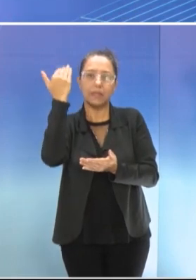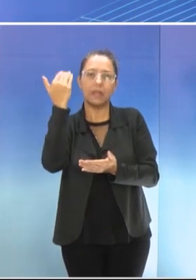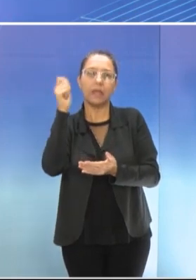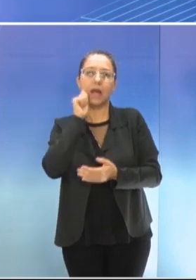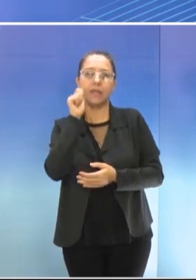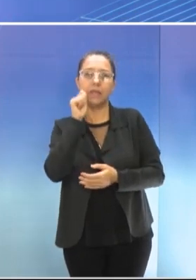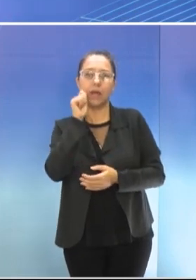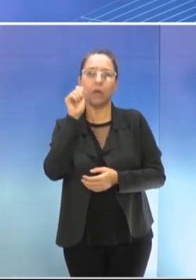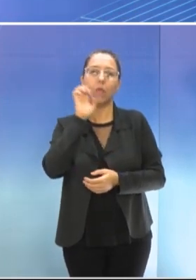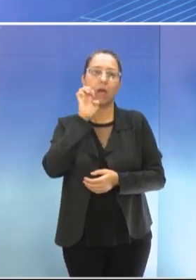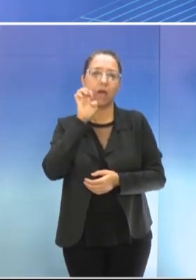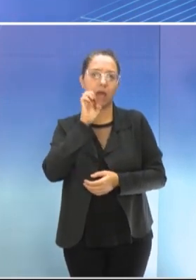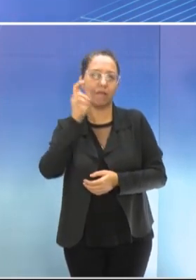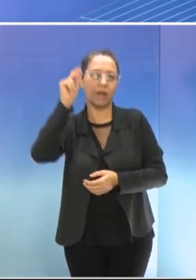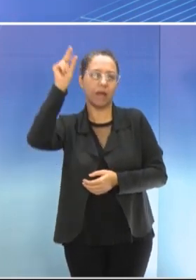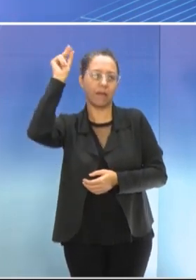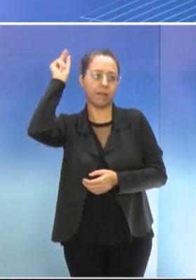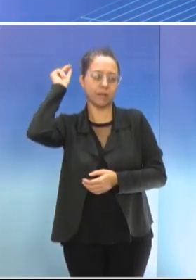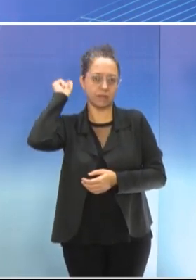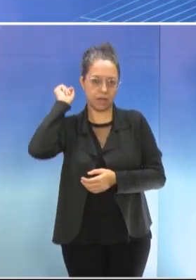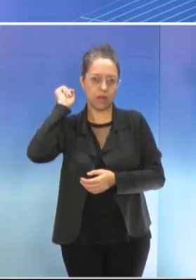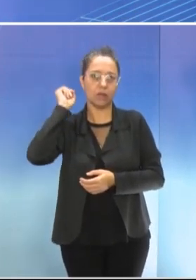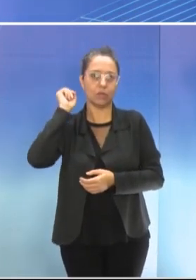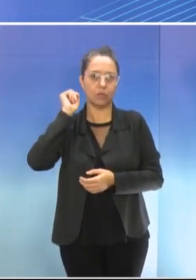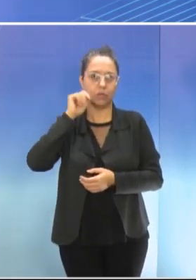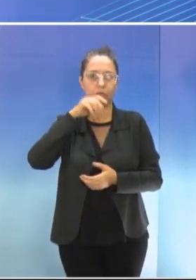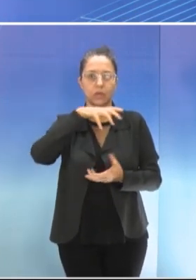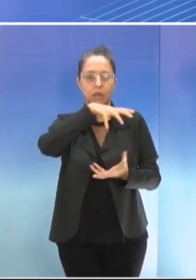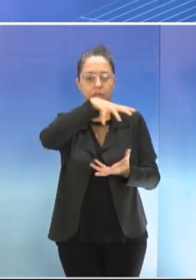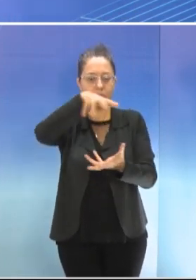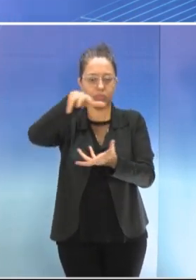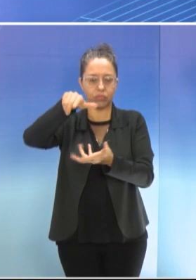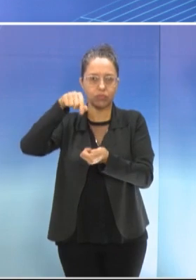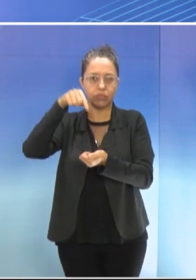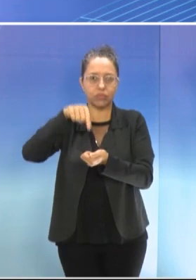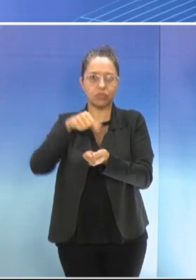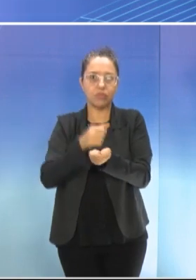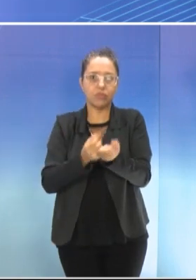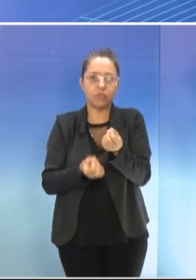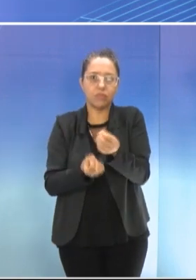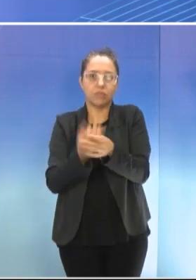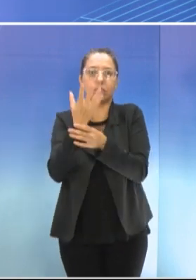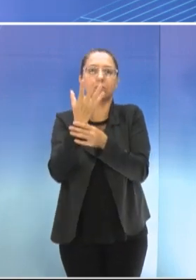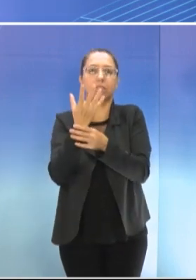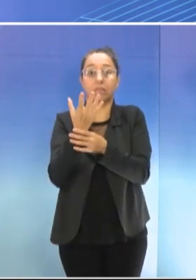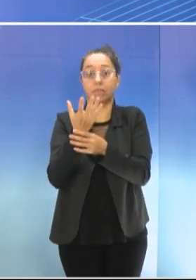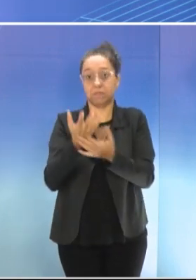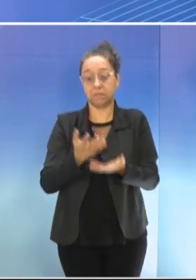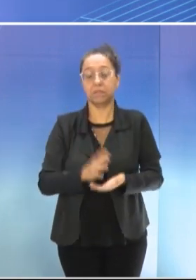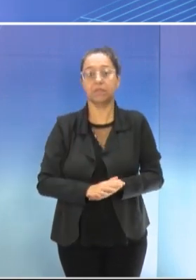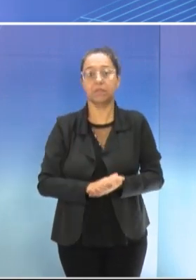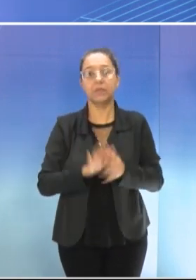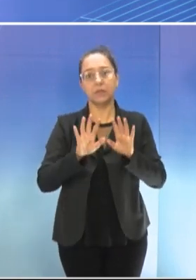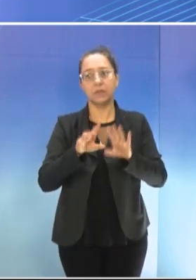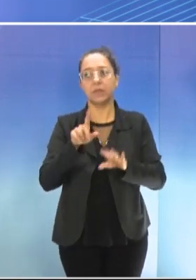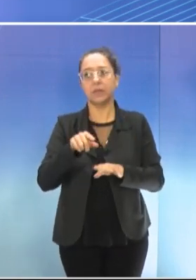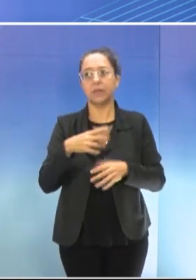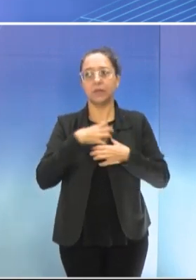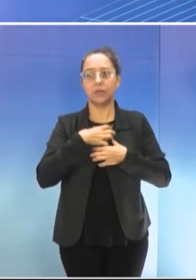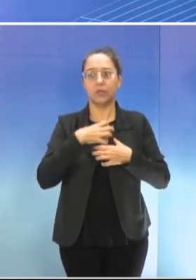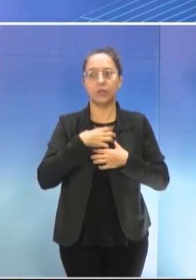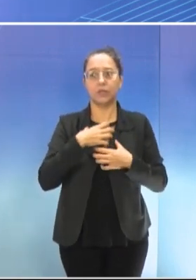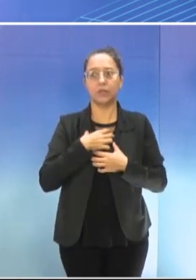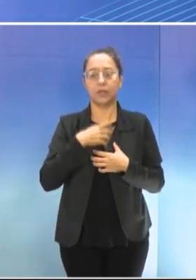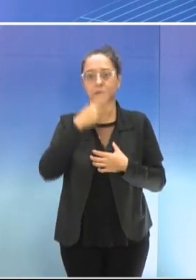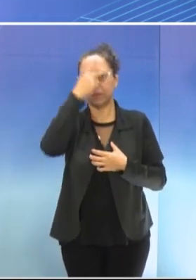Éden. Seria um estado original, um estado de natureza em que a gente vivia, tá ok? Essa